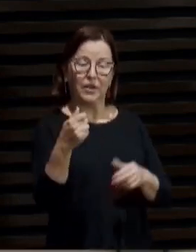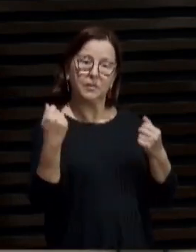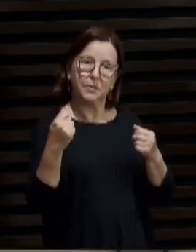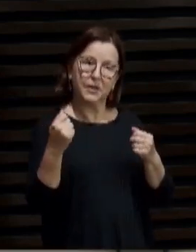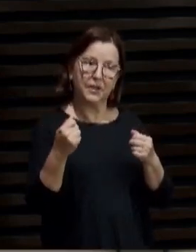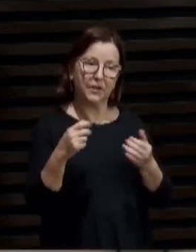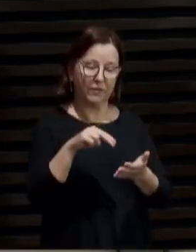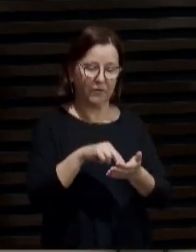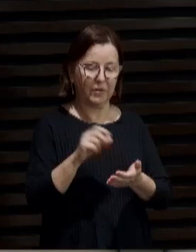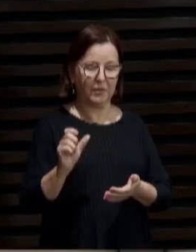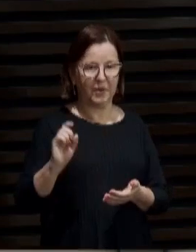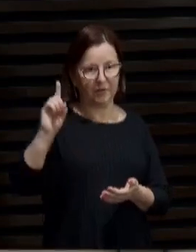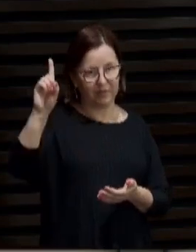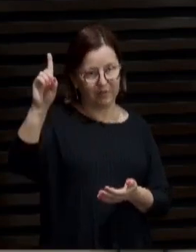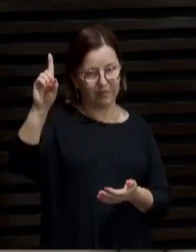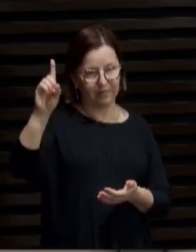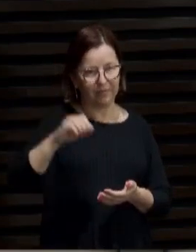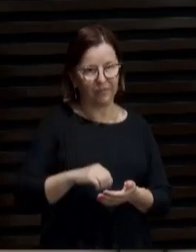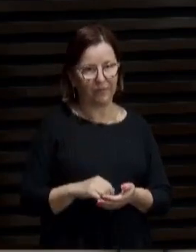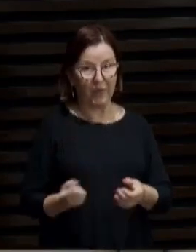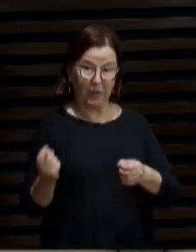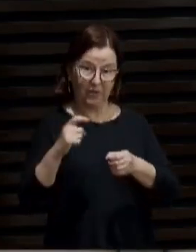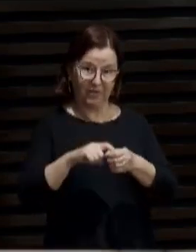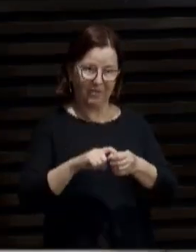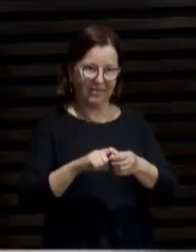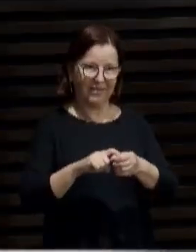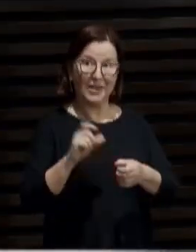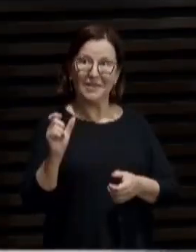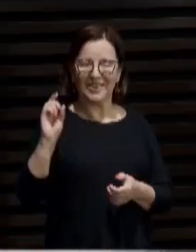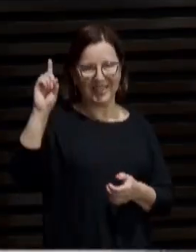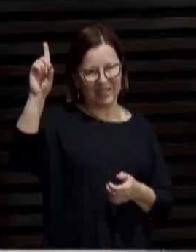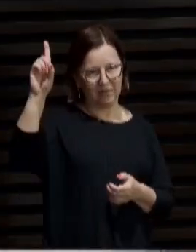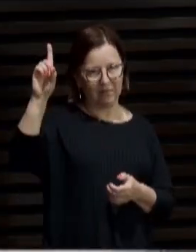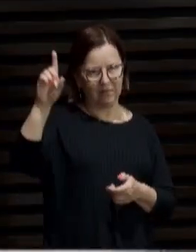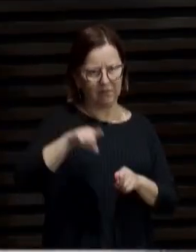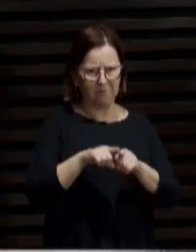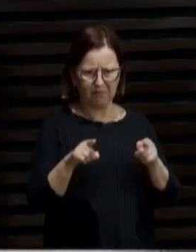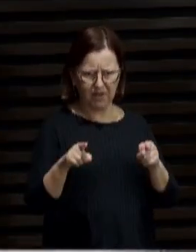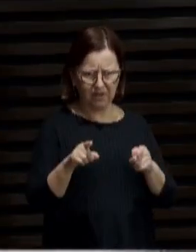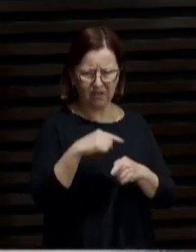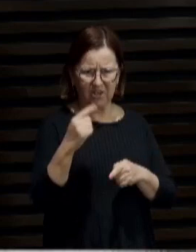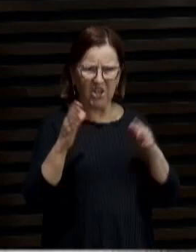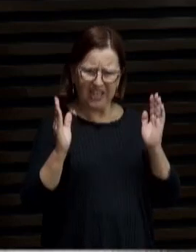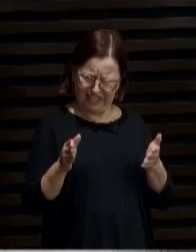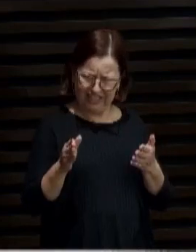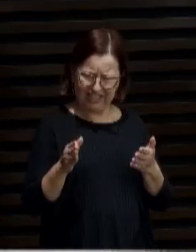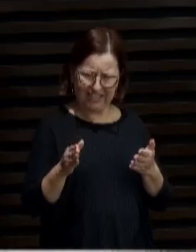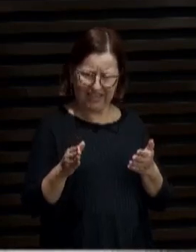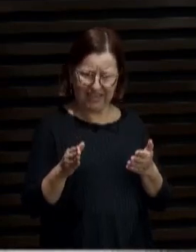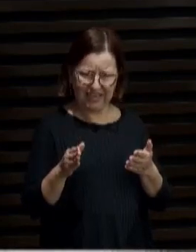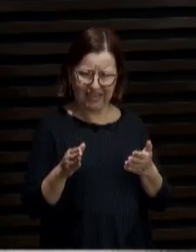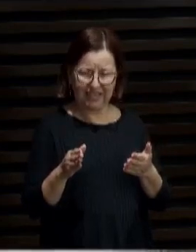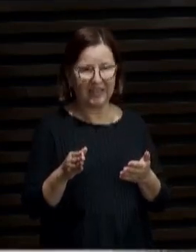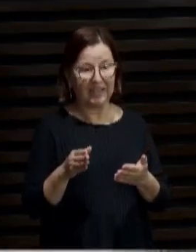Eu sei que essa ideia assim de retornemos à palavra de Deus, parece, mas a gente já não está com a palavra? Tem um irmão querido que